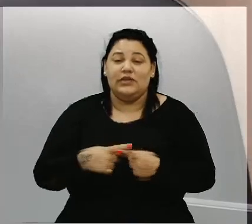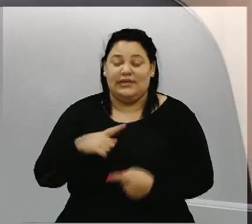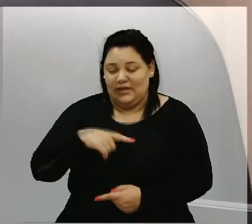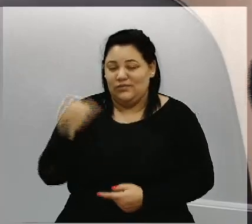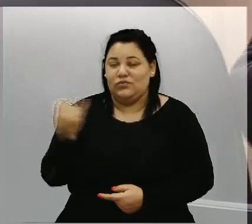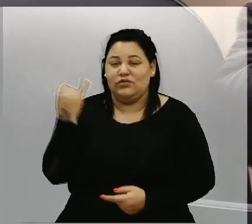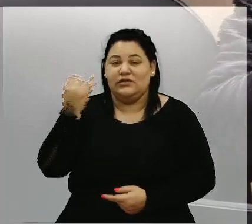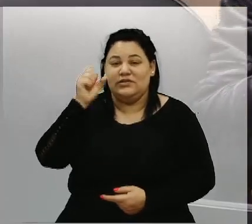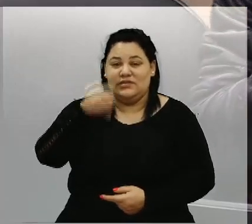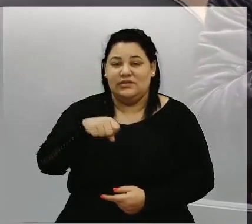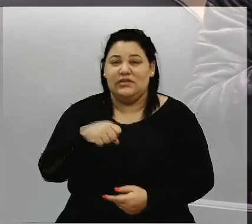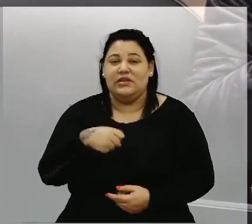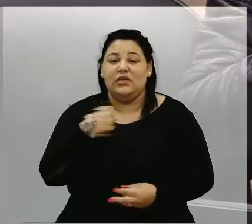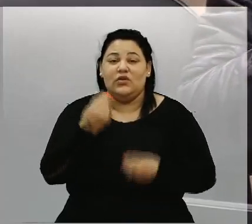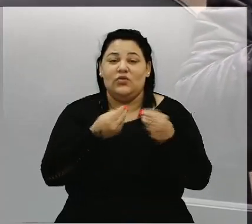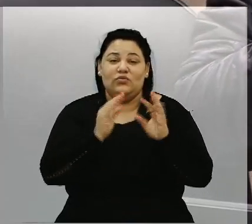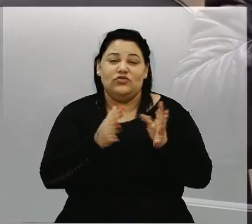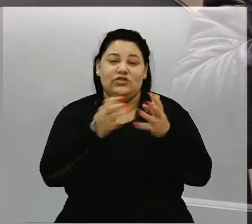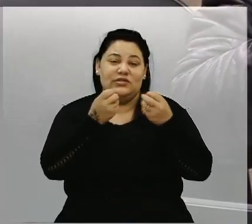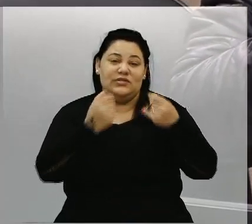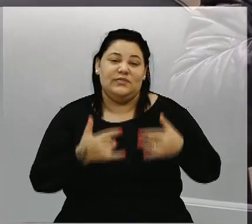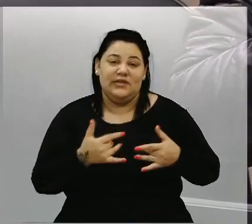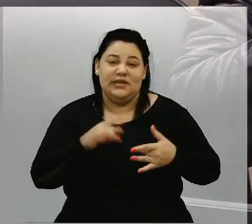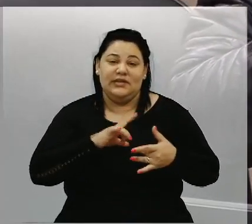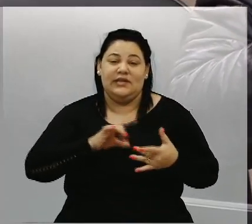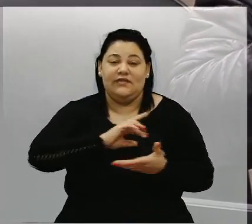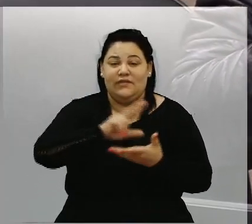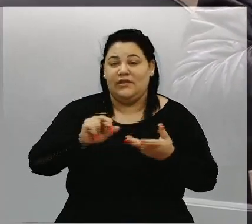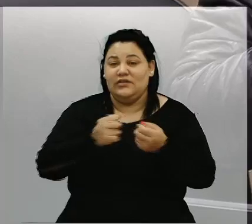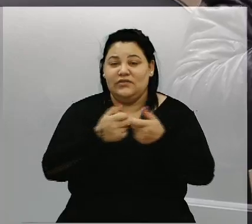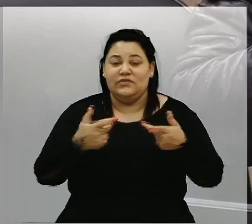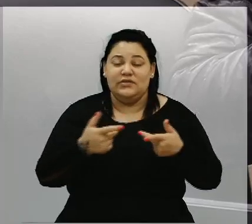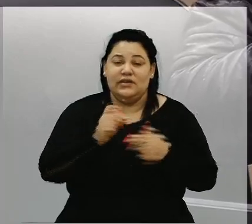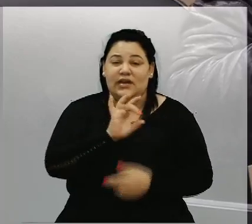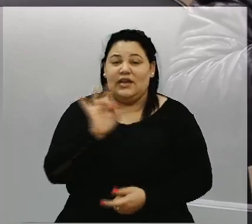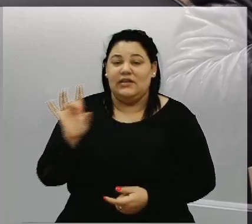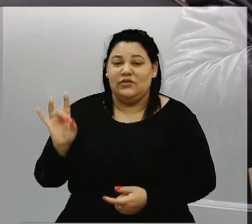e como iniciei, né, várias variáveis, cada um opta